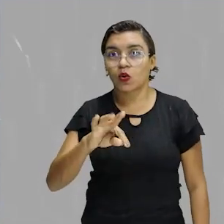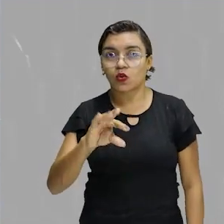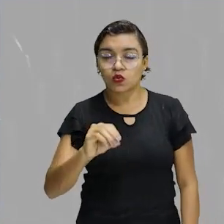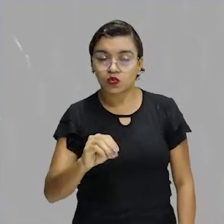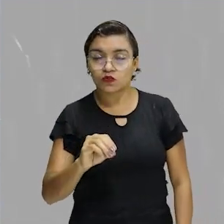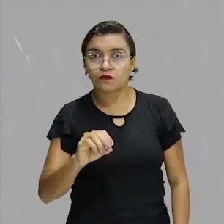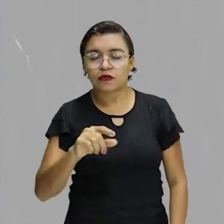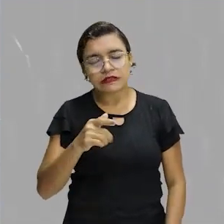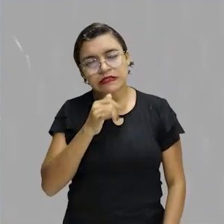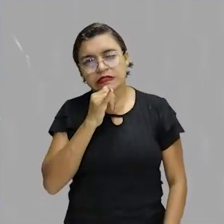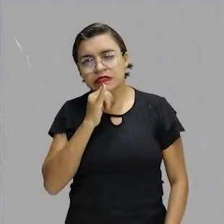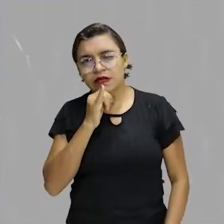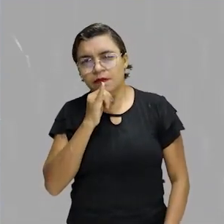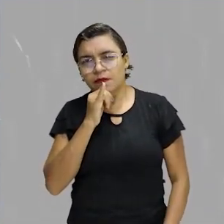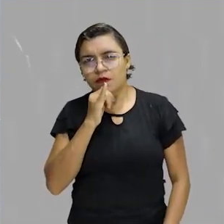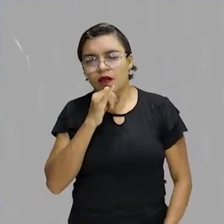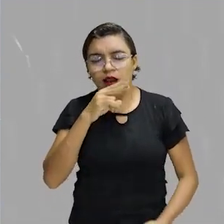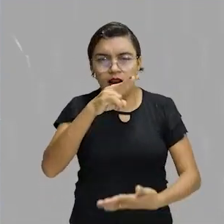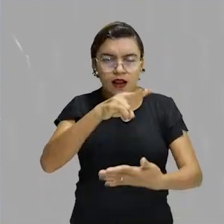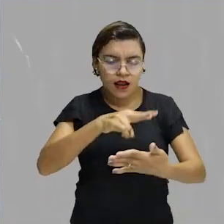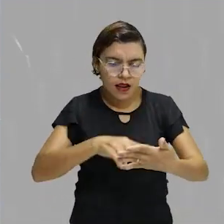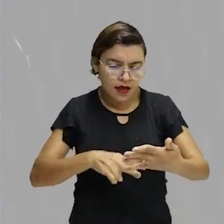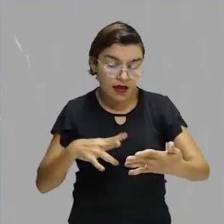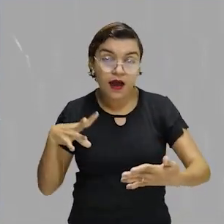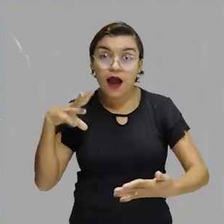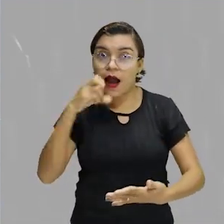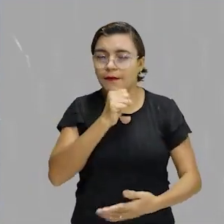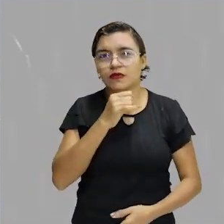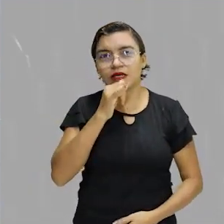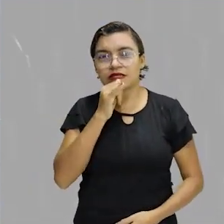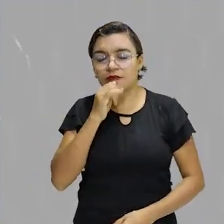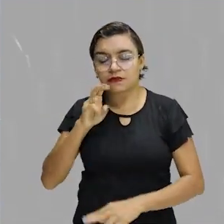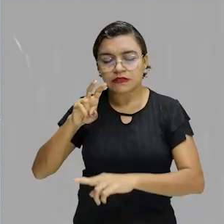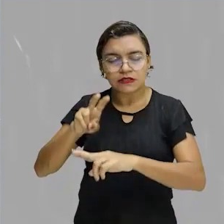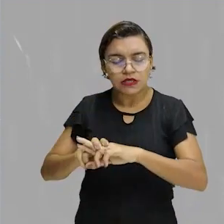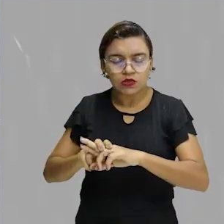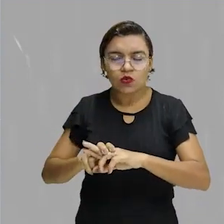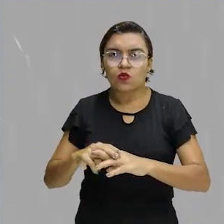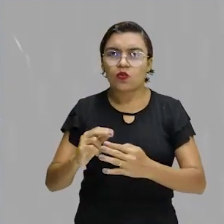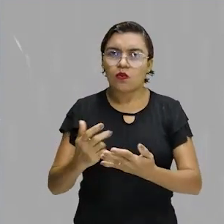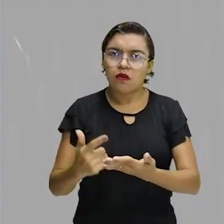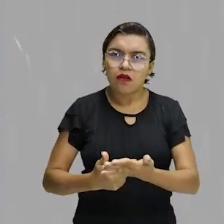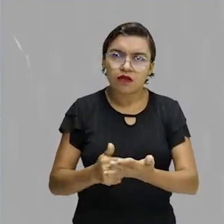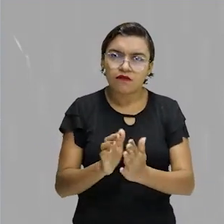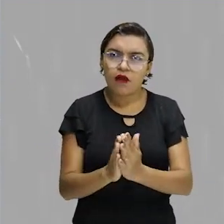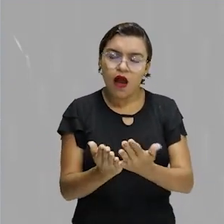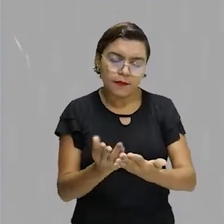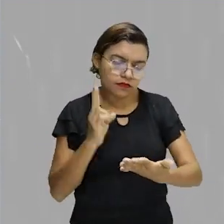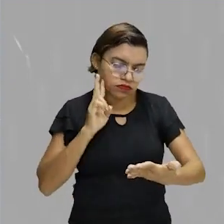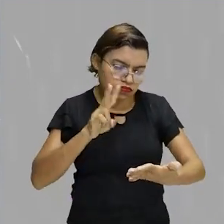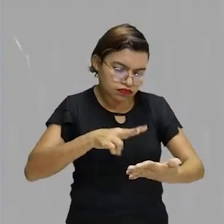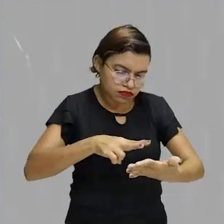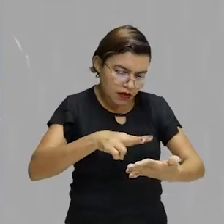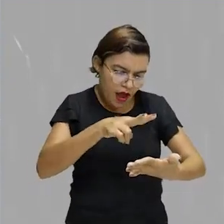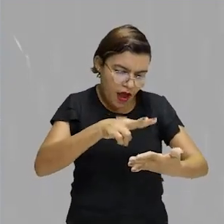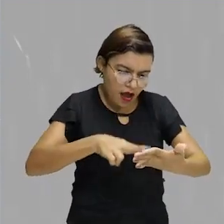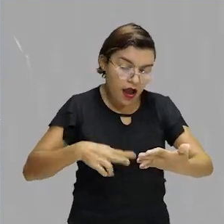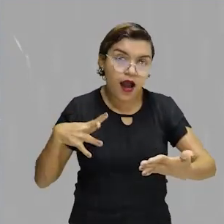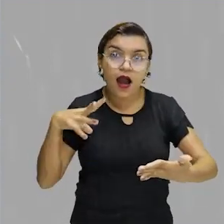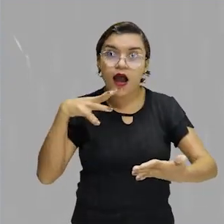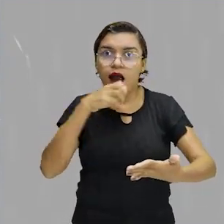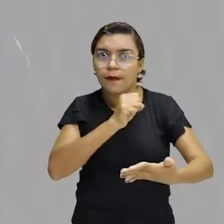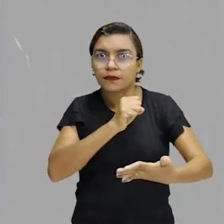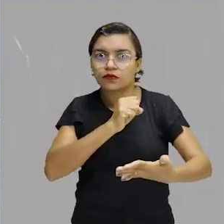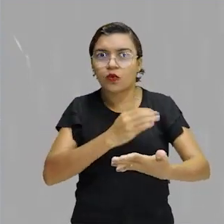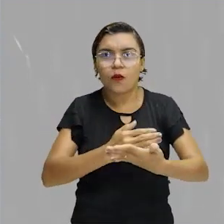conseguir ler ele de uma vez só. Você sentou para fazer uma leitura, você começa ele e termina ele. Isso pode ser considerado